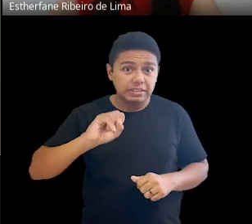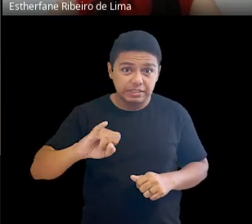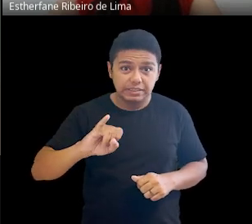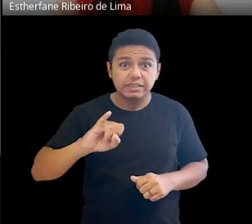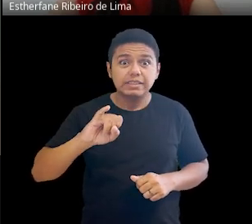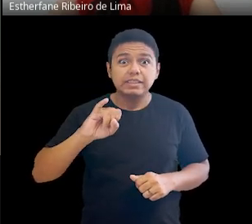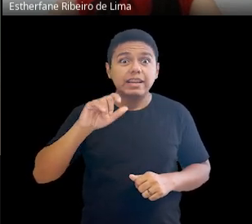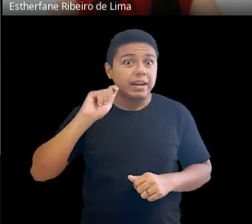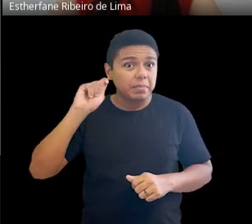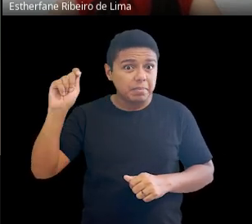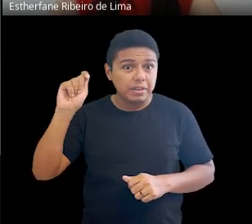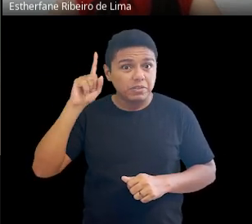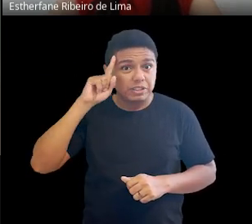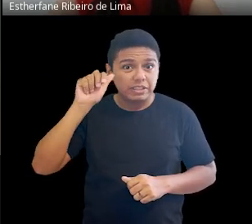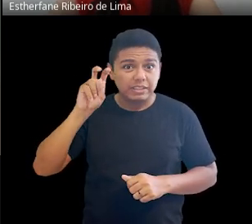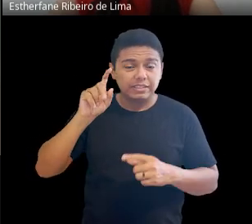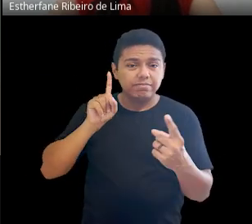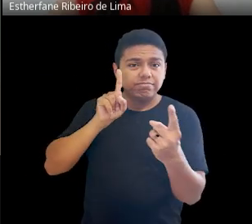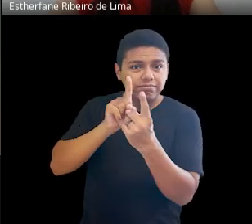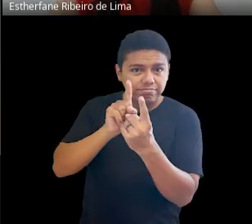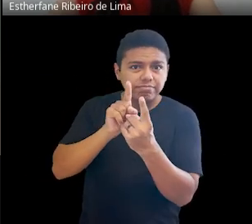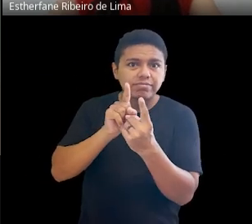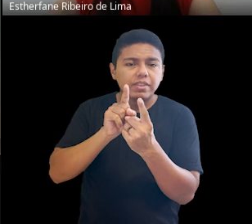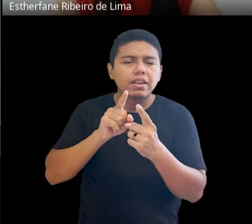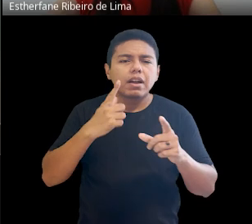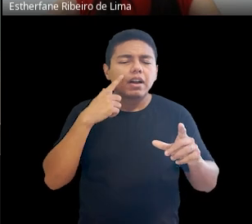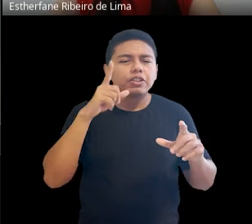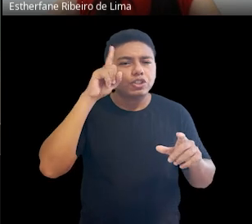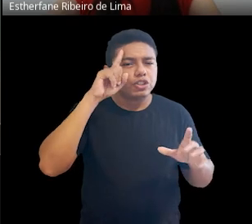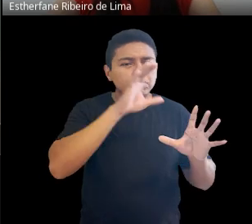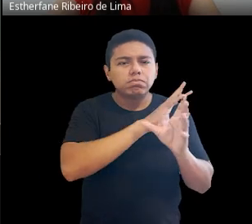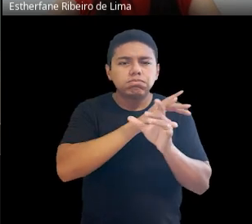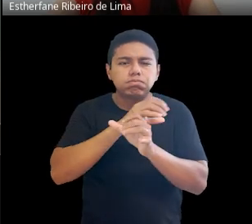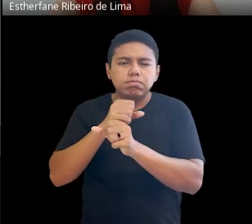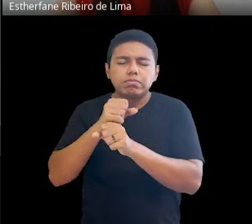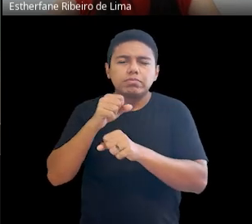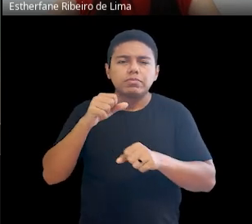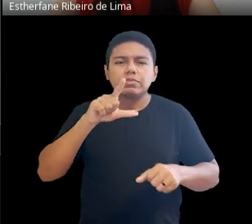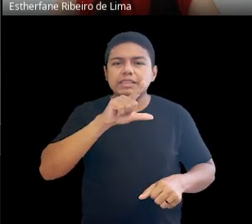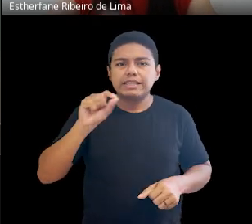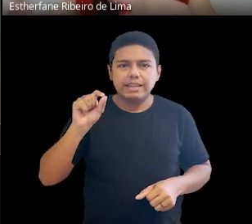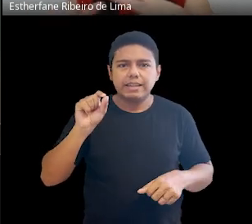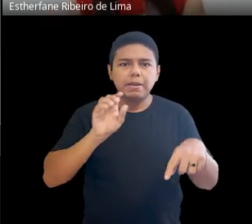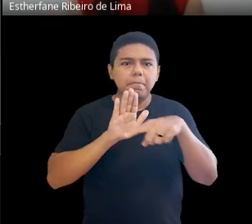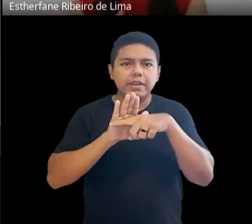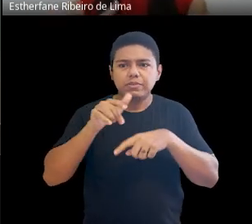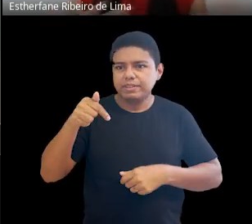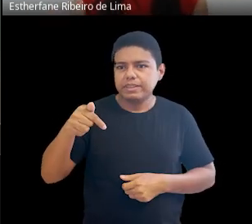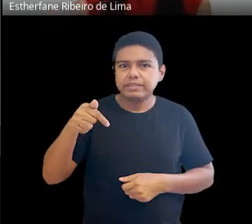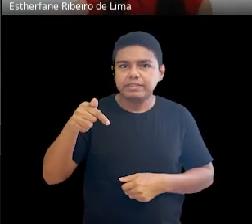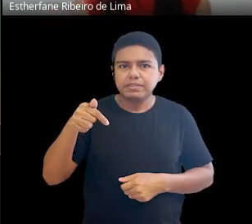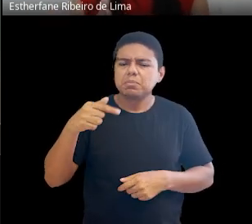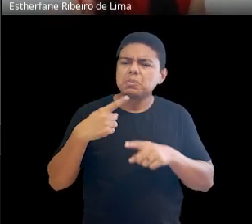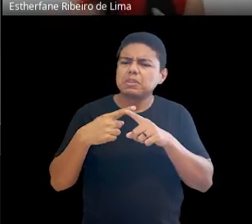da consulta, que é o dia 15. Vamos somar todos esses dias, que dará igual a 100. E subtrair por 7. 7, por